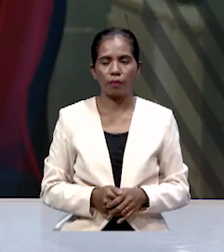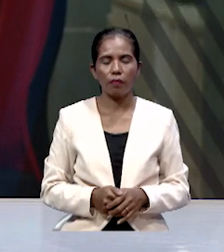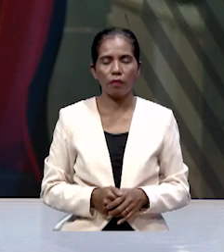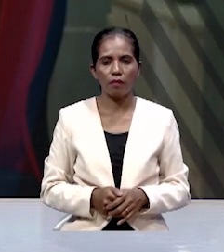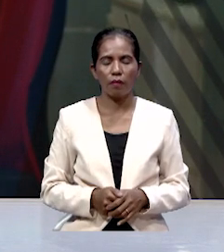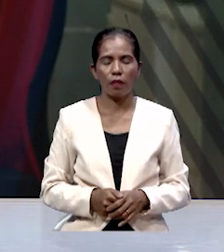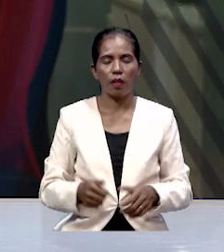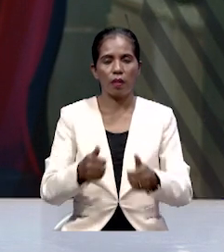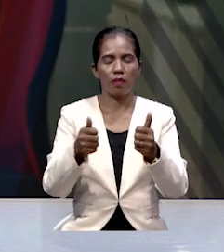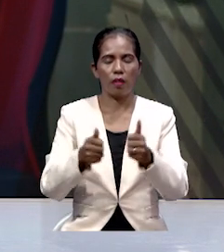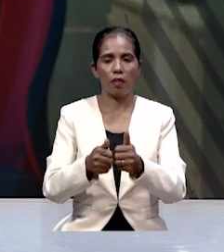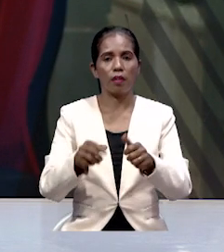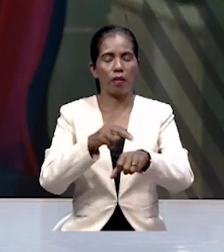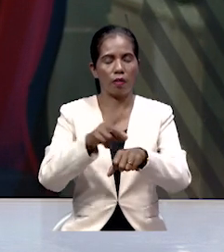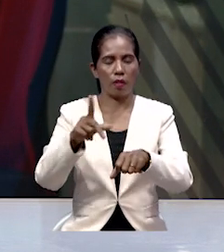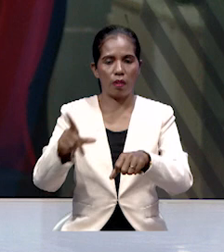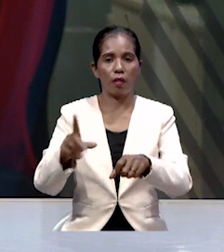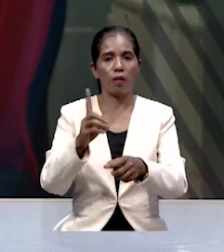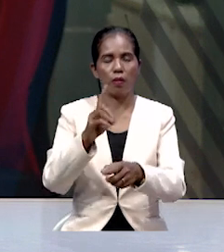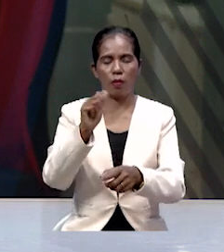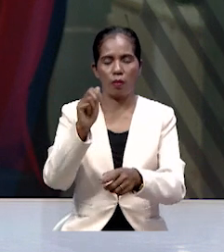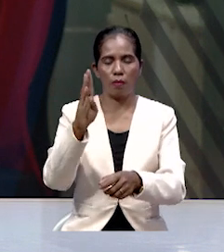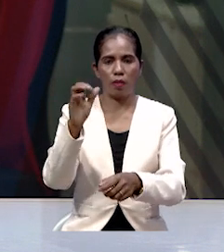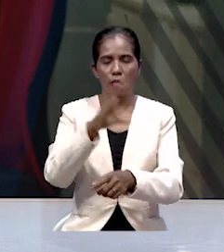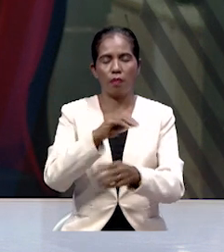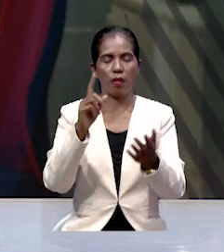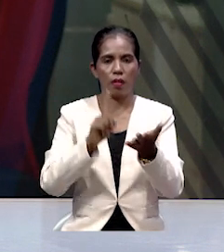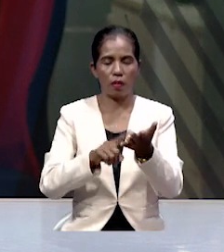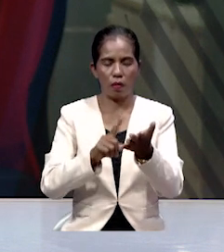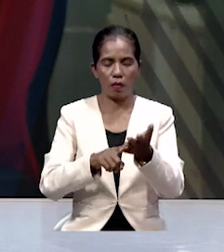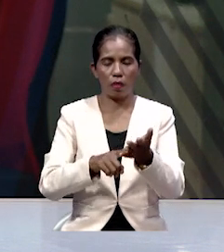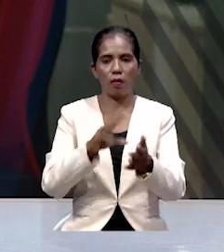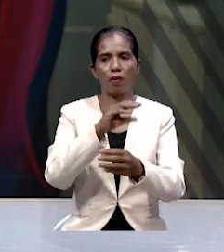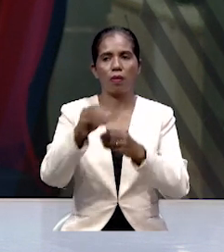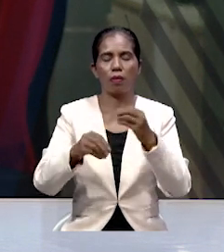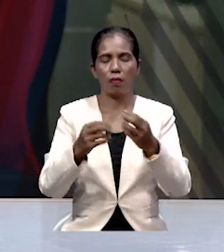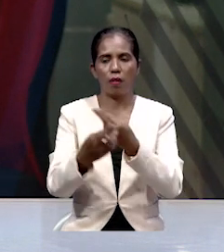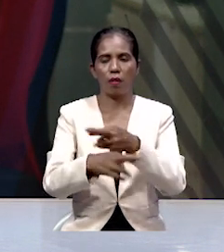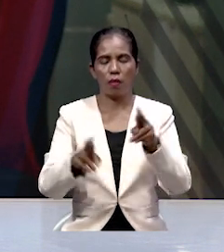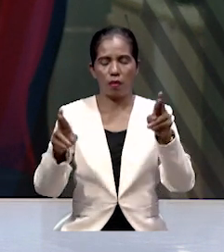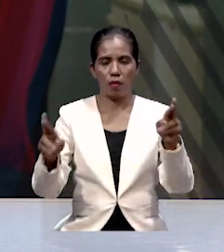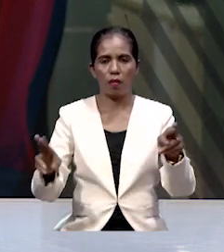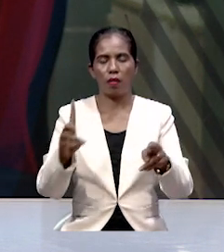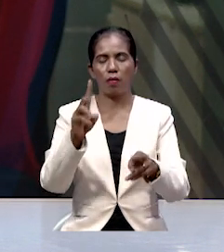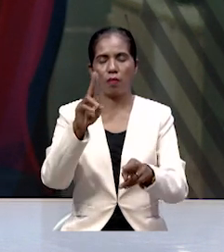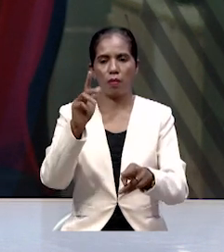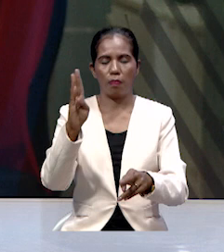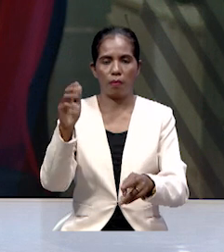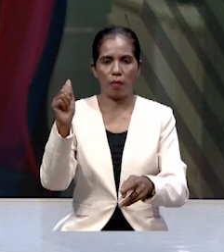Autoridade Nacional Expo Dubai Timor-Leste realiza discussão com o setor privado com o resultado Expo Dubai em Rua